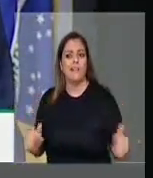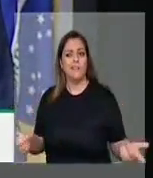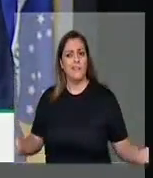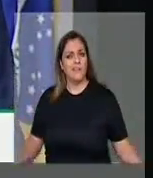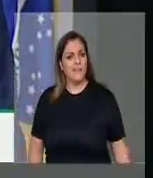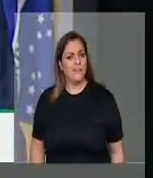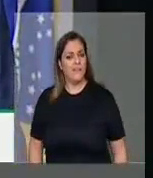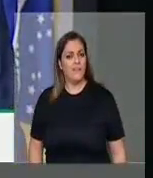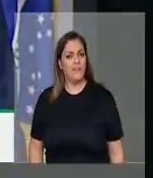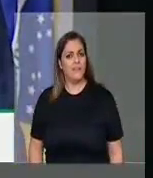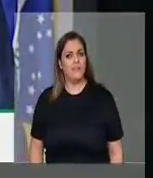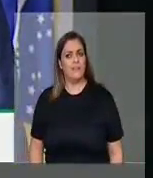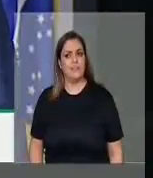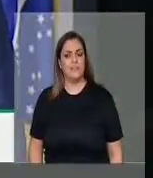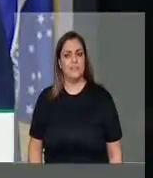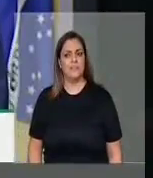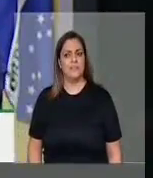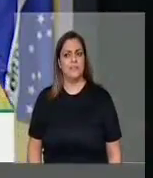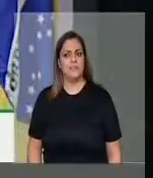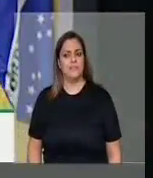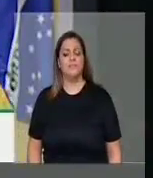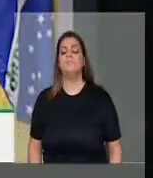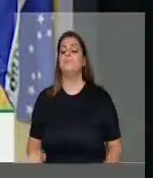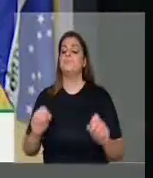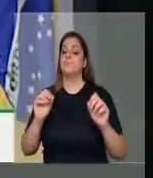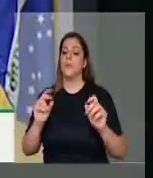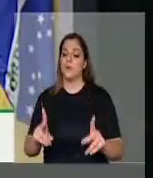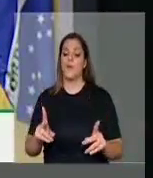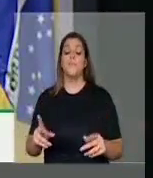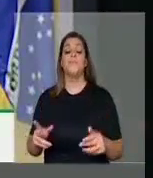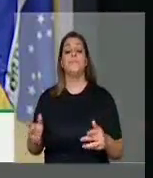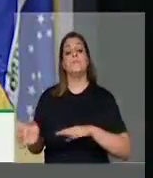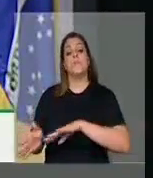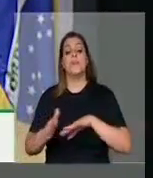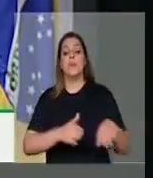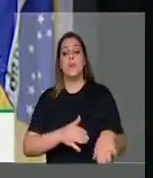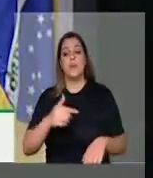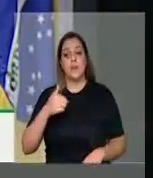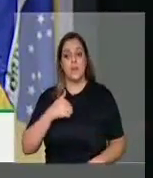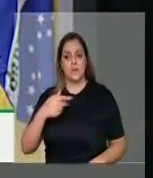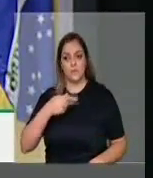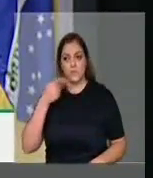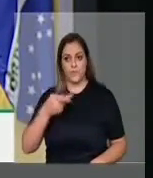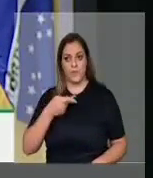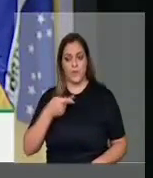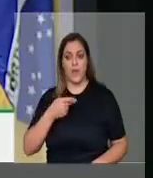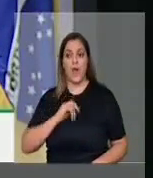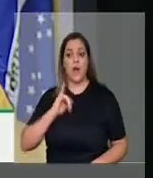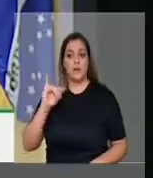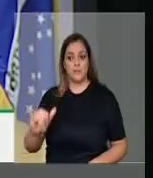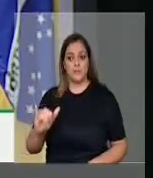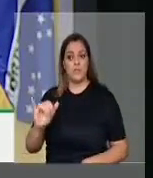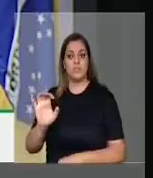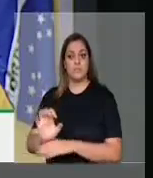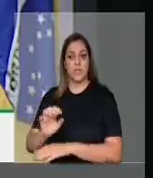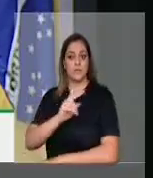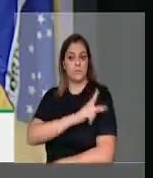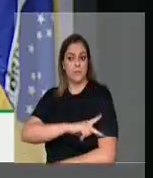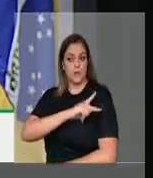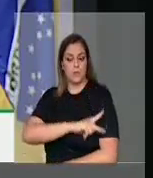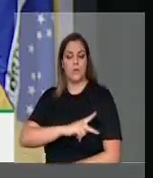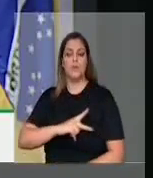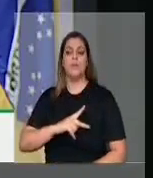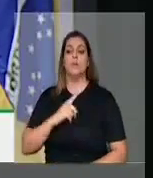aqui é prestar contas ao Piauí de um ato no qual participei, ao qual